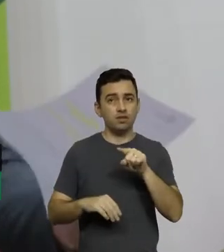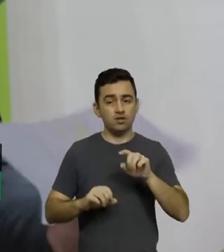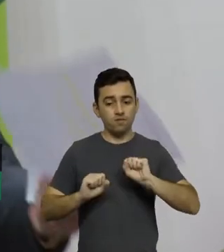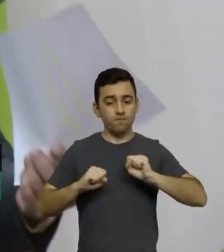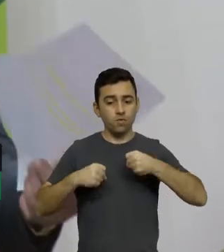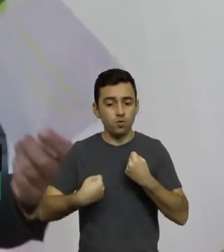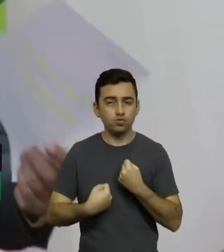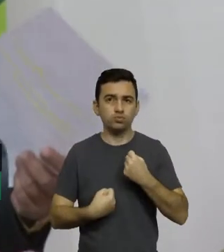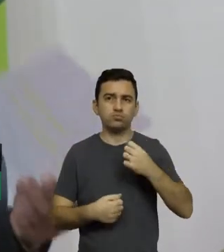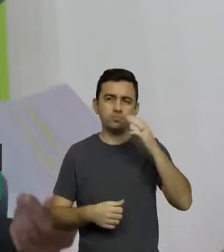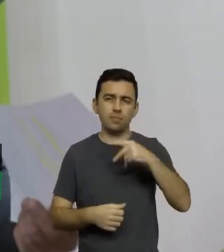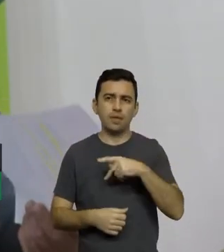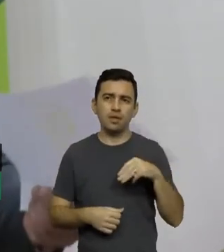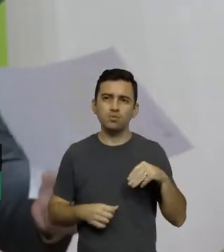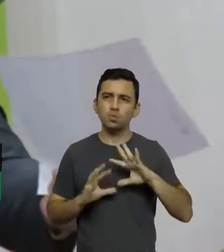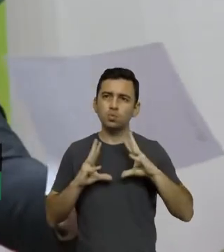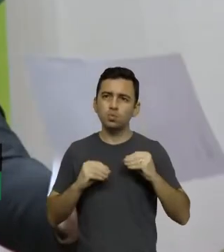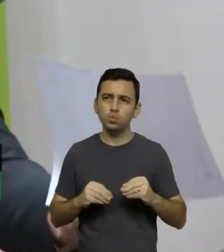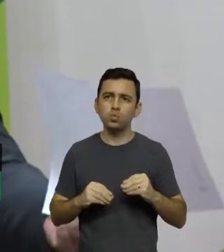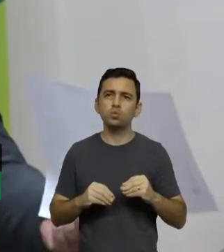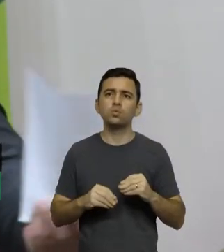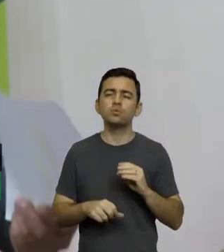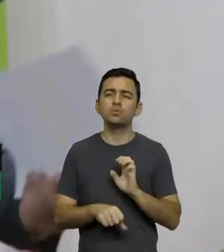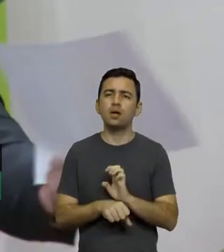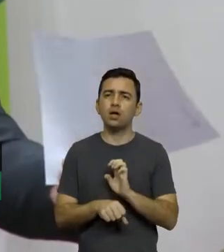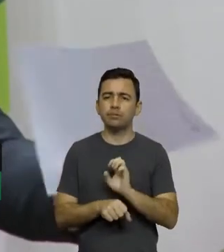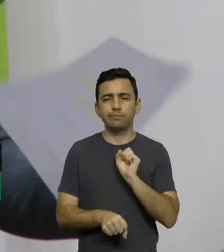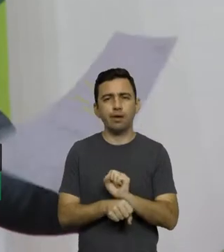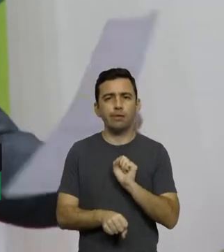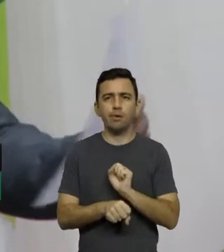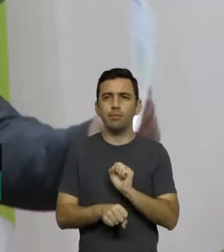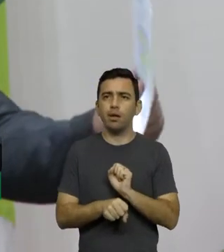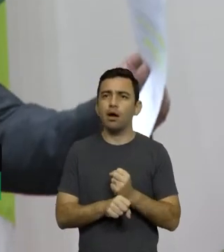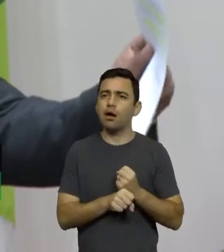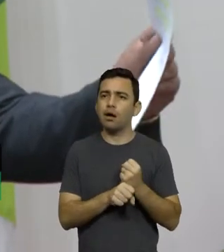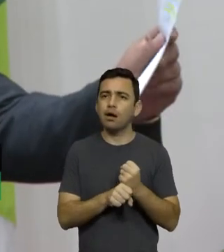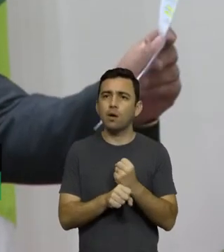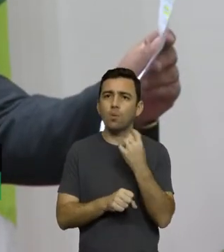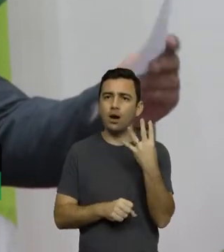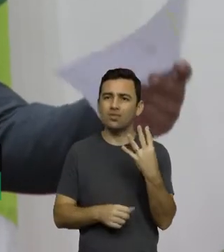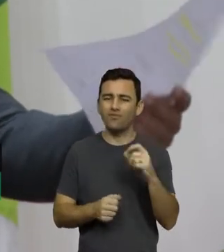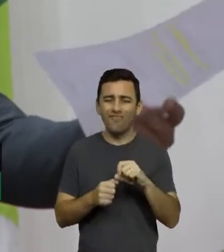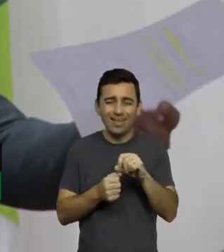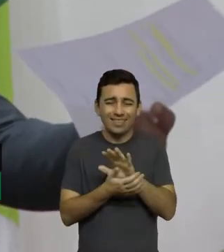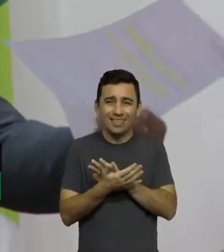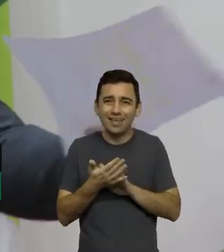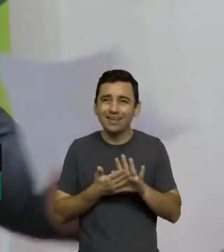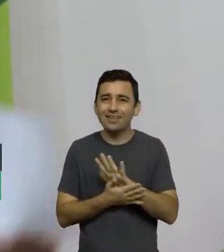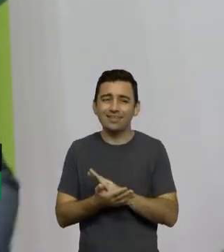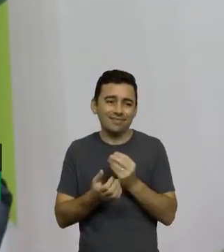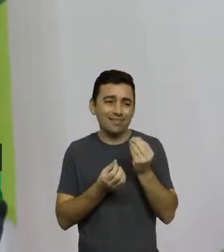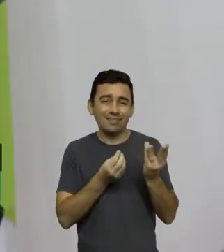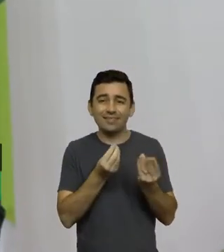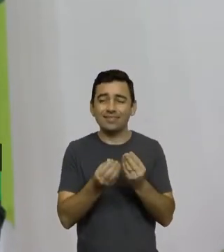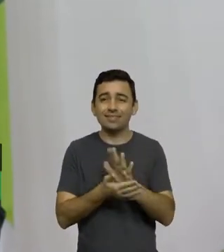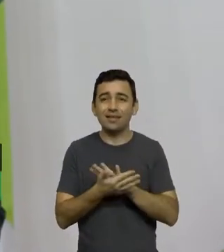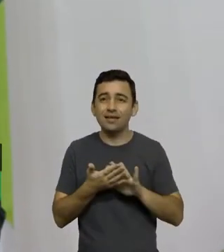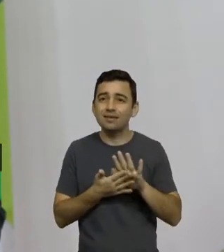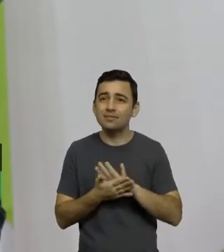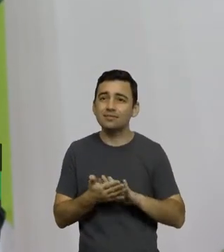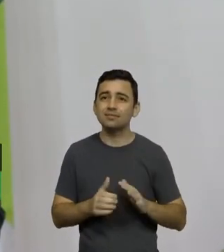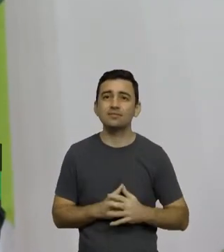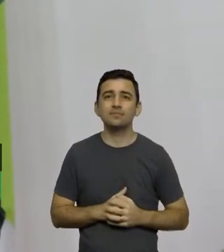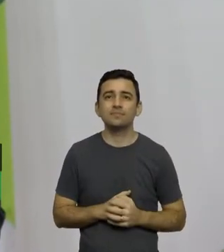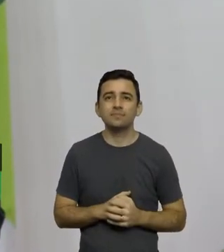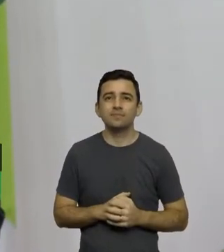militares estaduais que o ajudaram a chegar aí e estão esperando. Vai passar 4 anos e você não vai fazer um gesto, um único gesto com as praças do Estado de